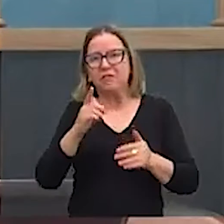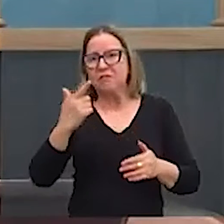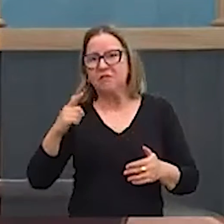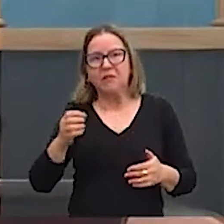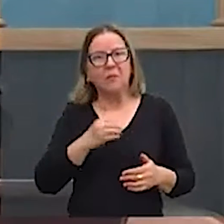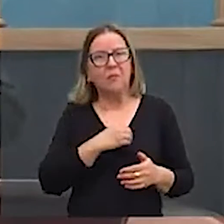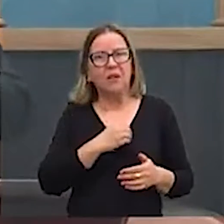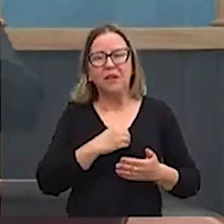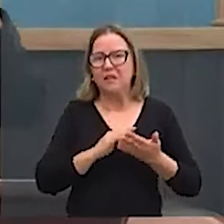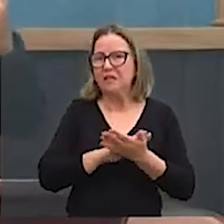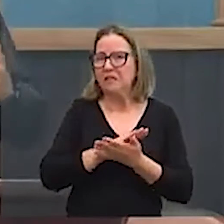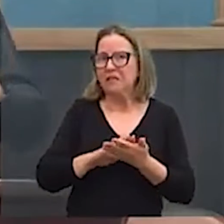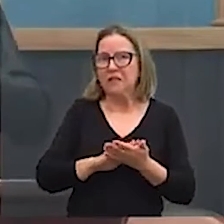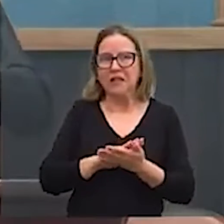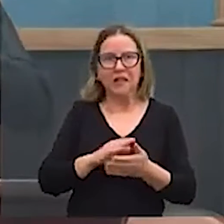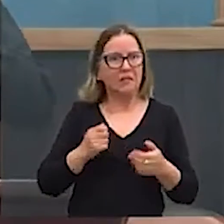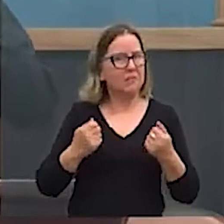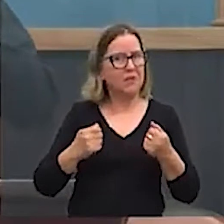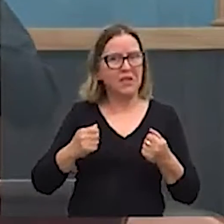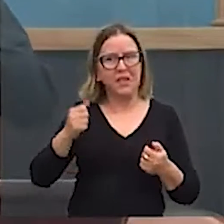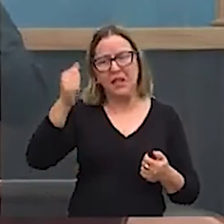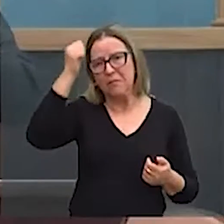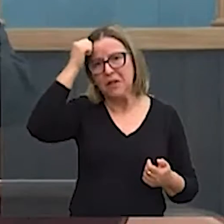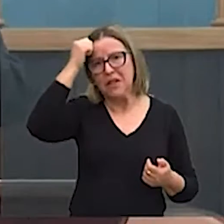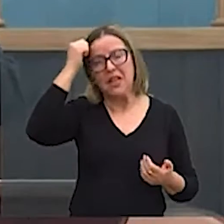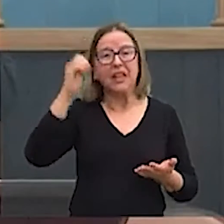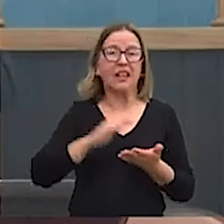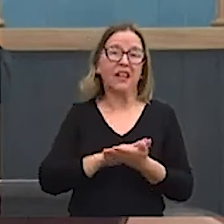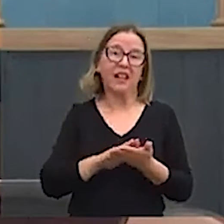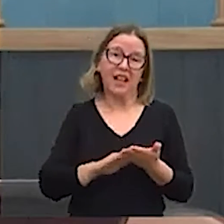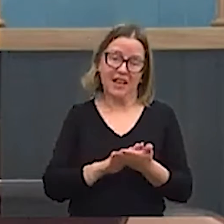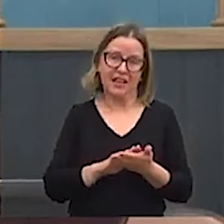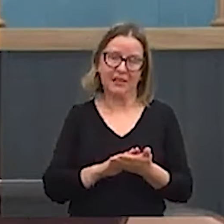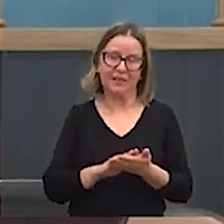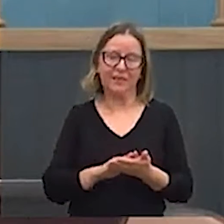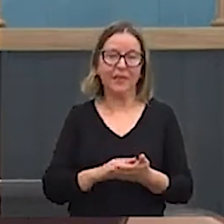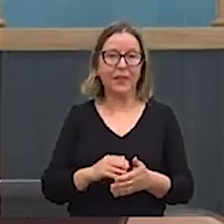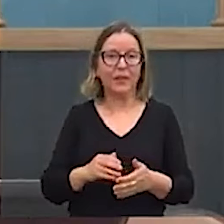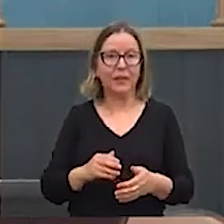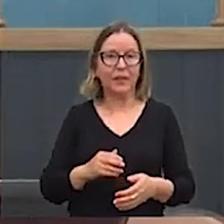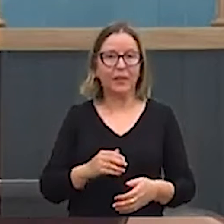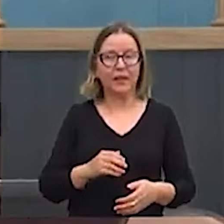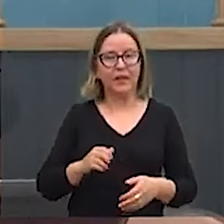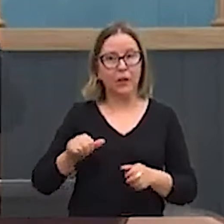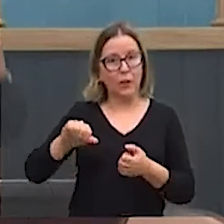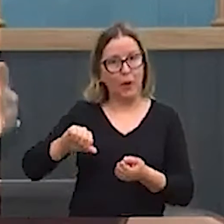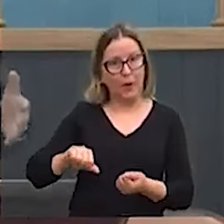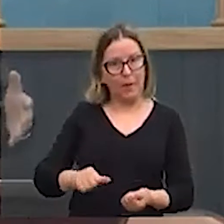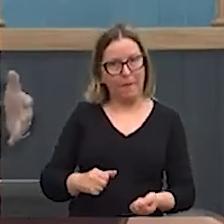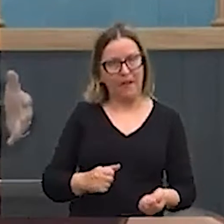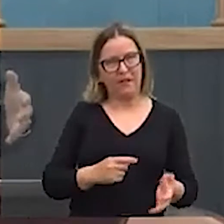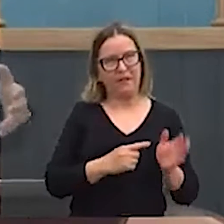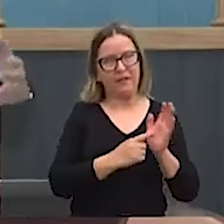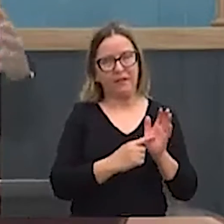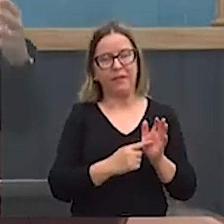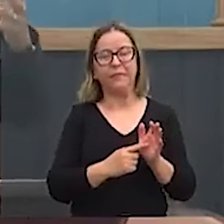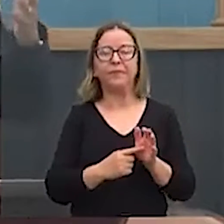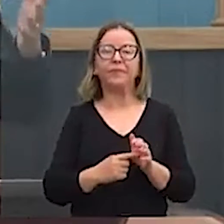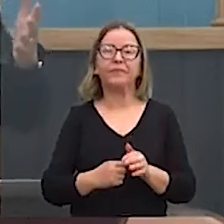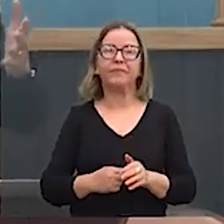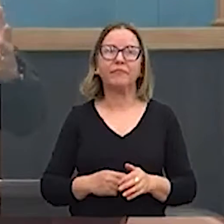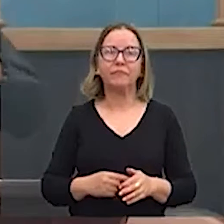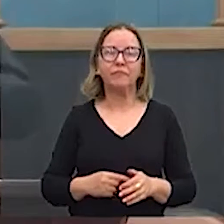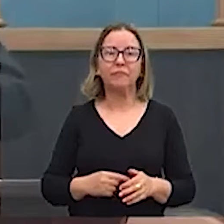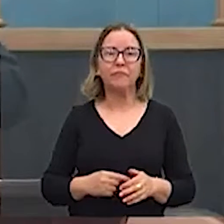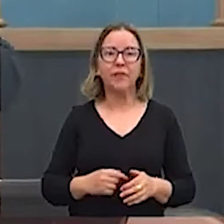pecado. O batismo de João era um batismo representativo. E ele vem para ser batizado, e João é que